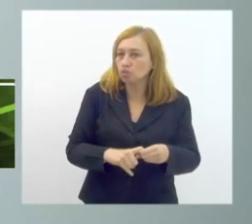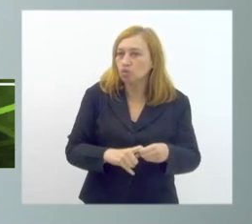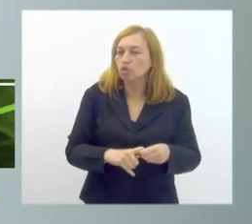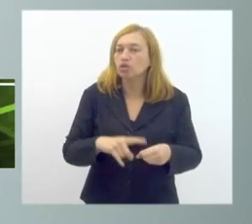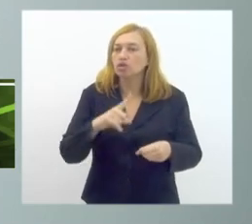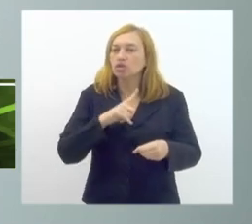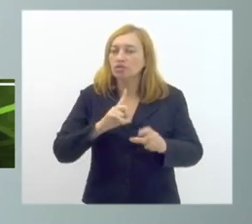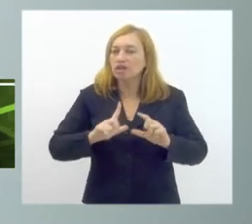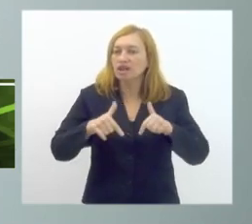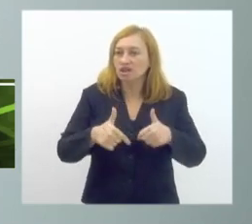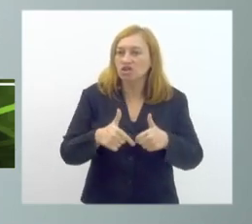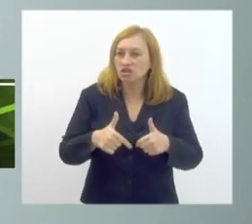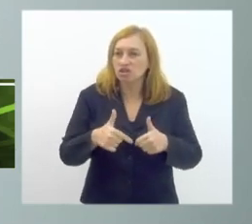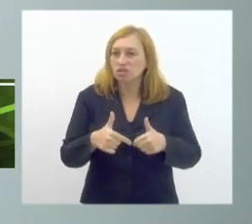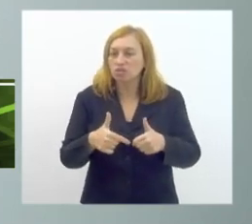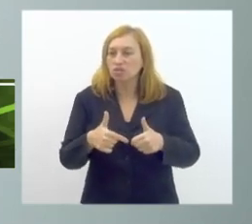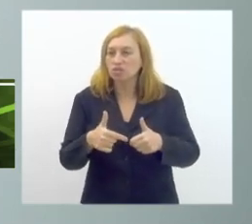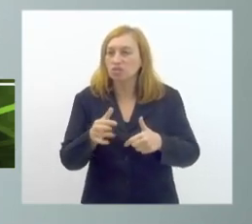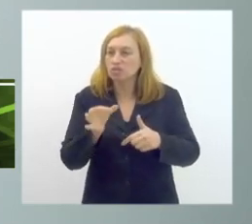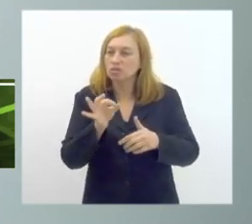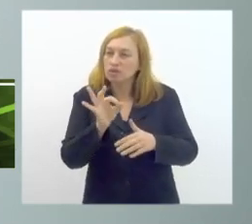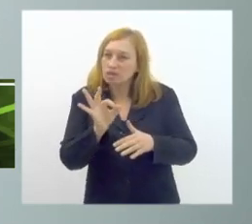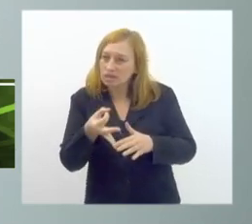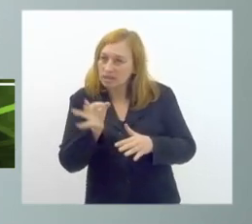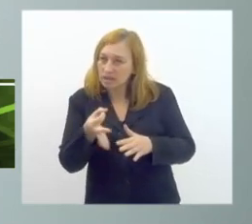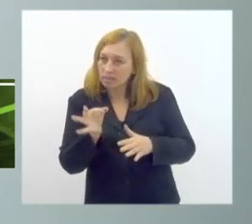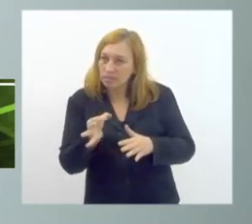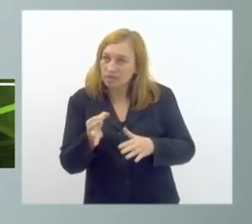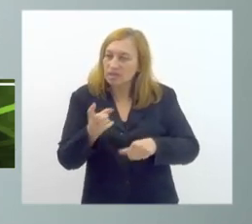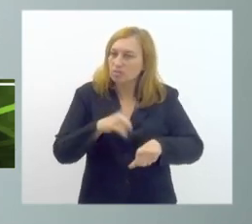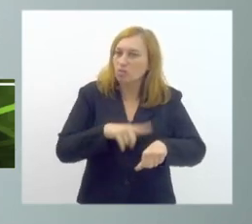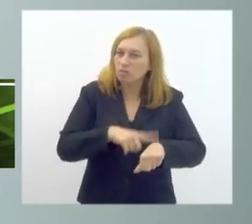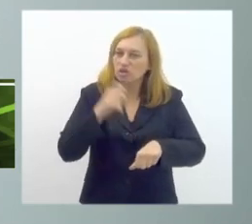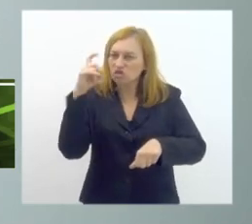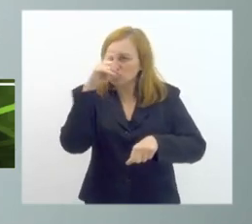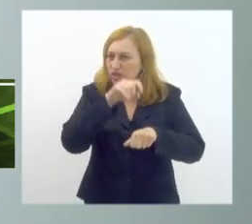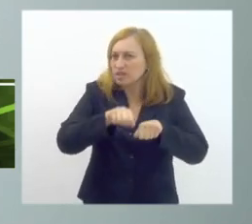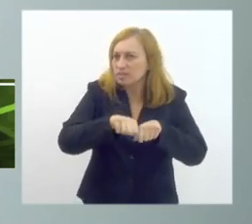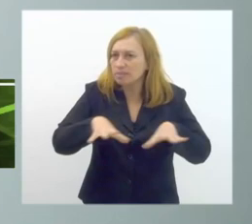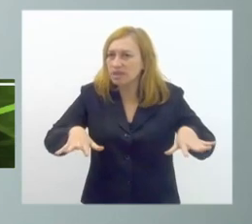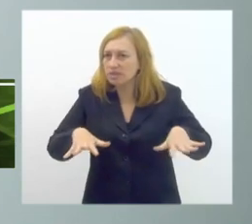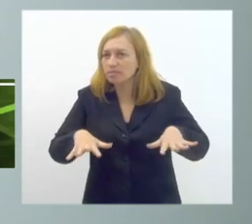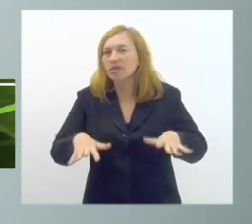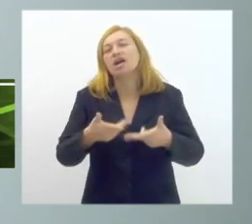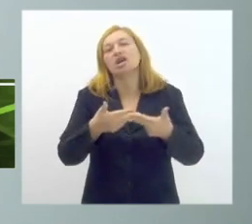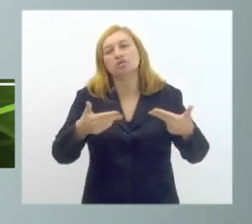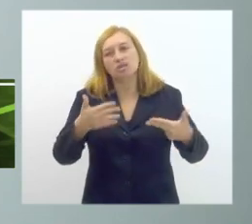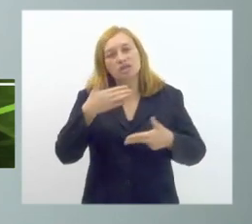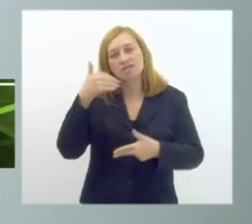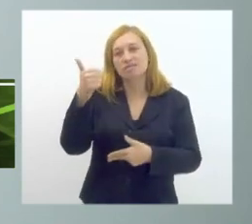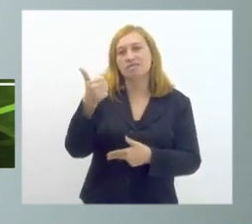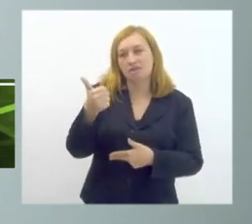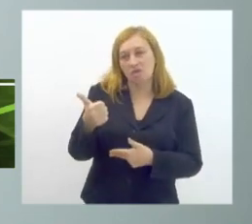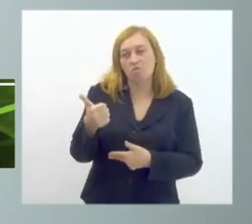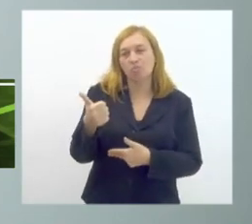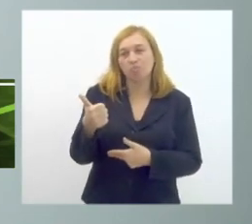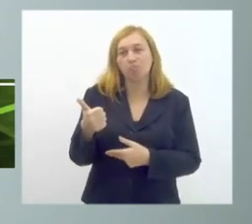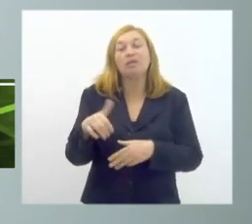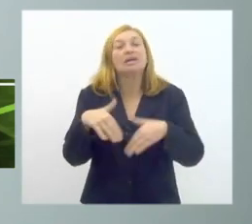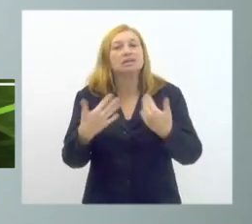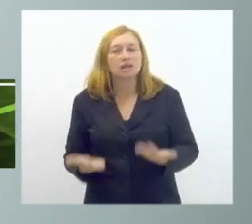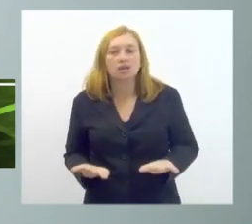estivessem funcionando exatamente como deveriam funcionar, nesse momento tão difícil de pandemia, as coisas tivessem sido diferentes.